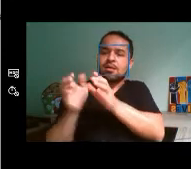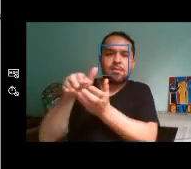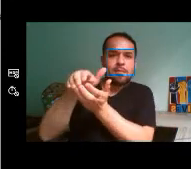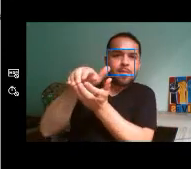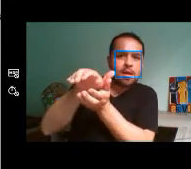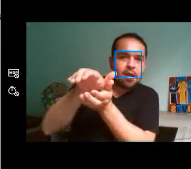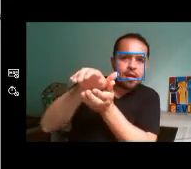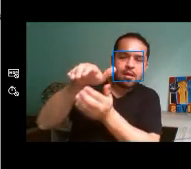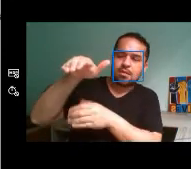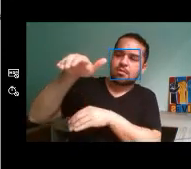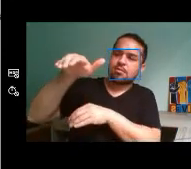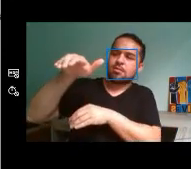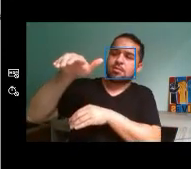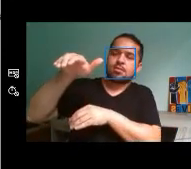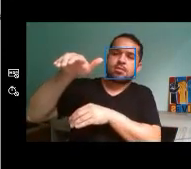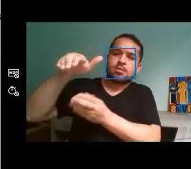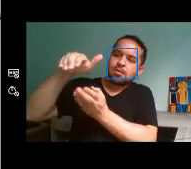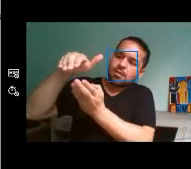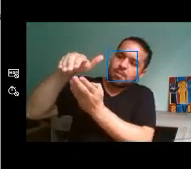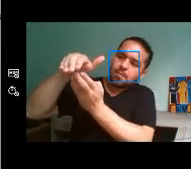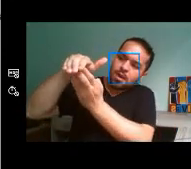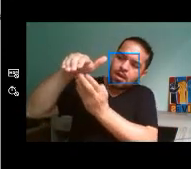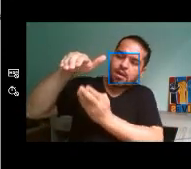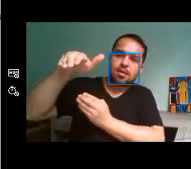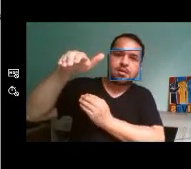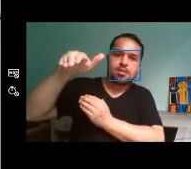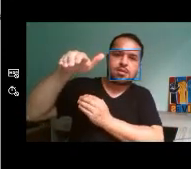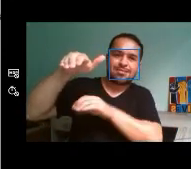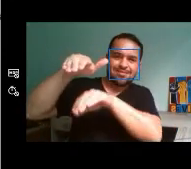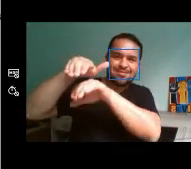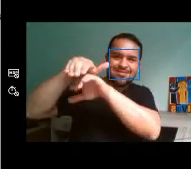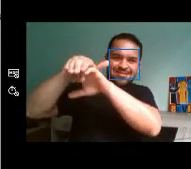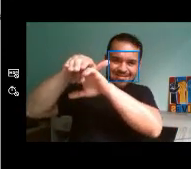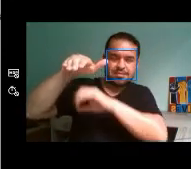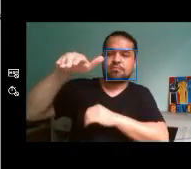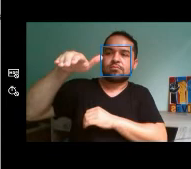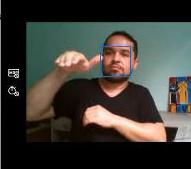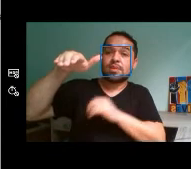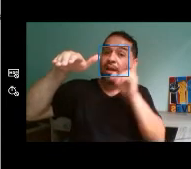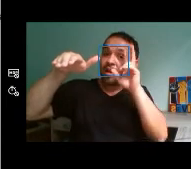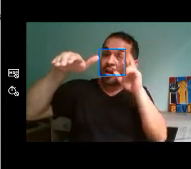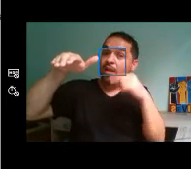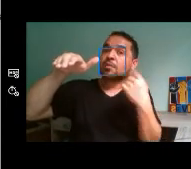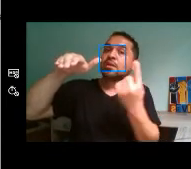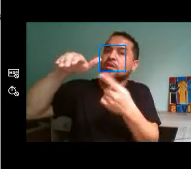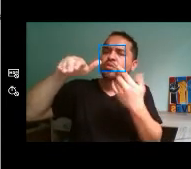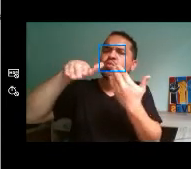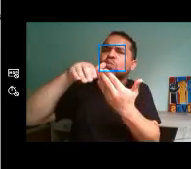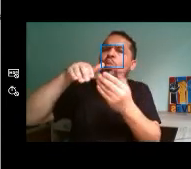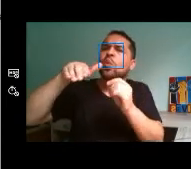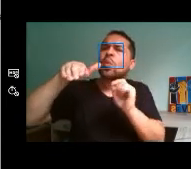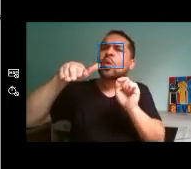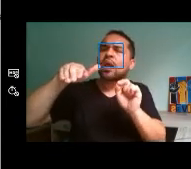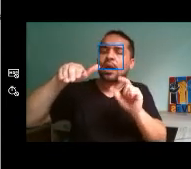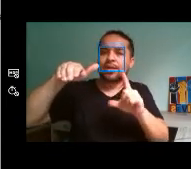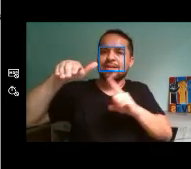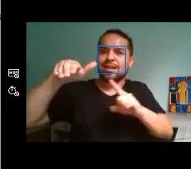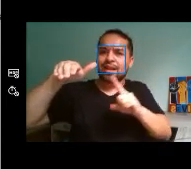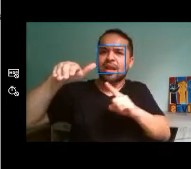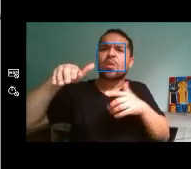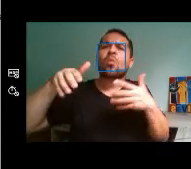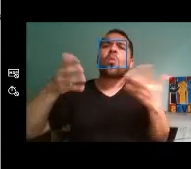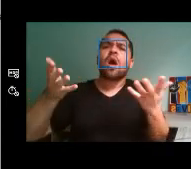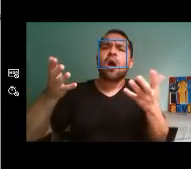articulações, a produção fonética articulatória dos sons do português, a gente via onde que a língua